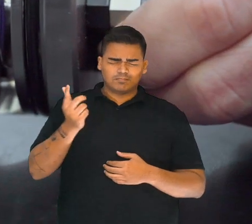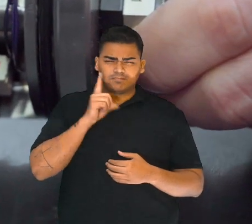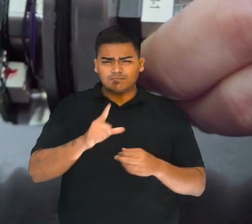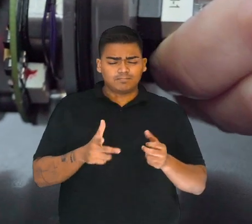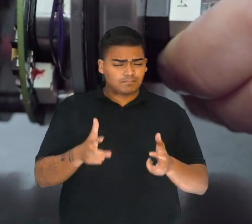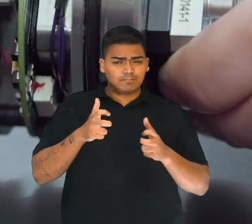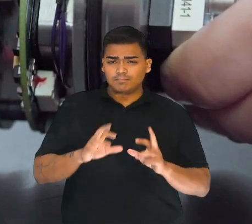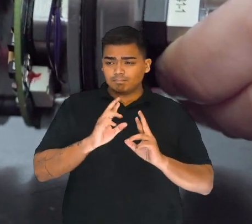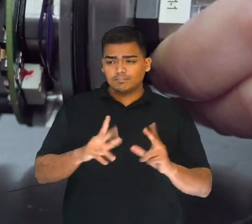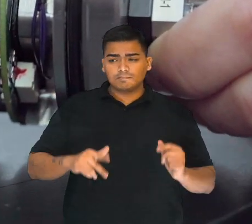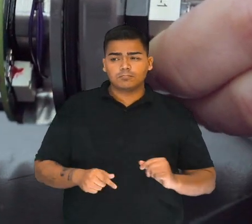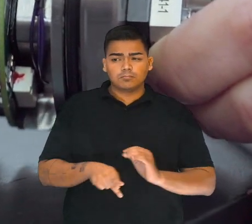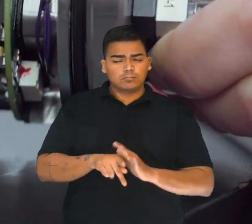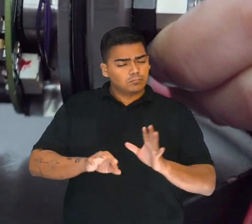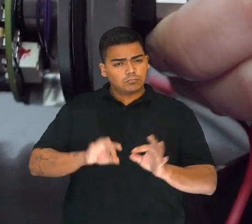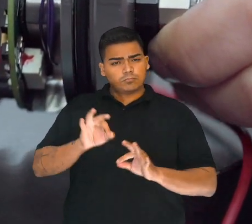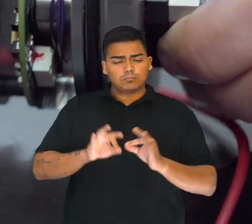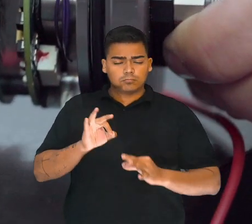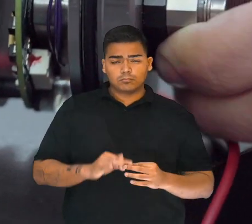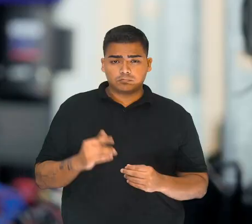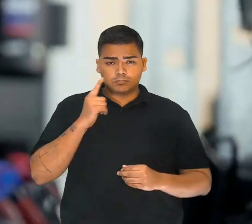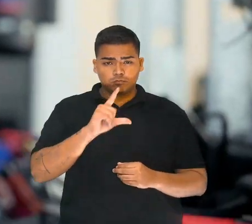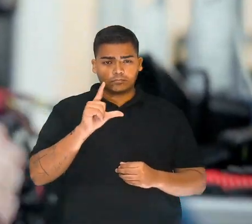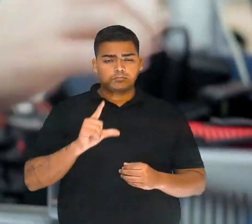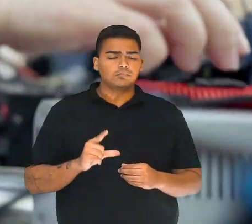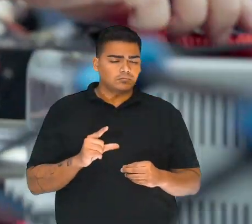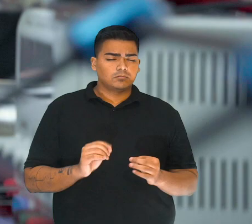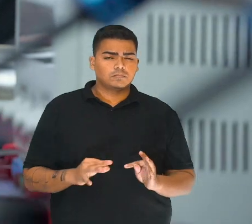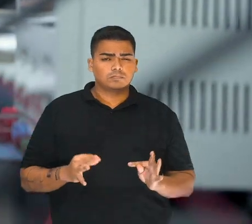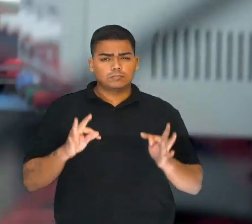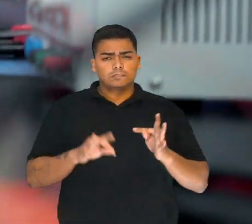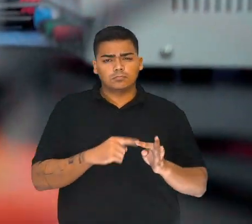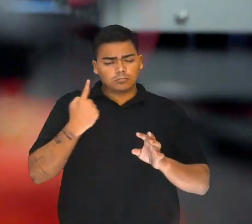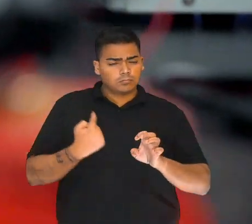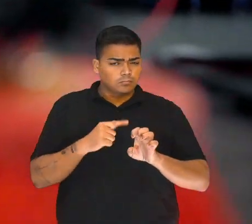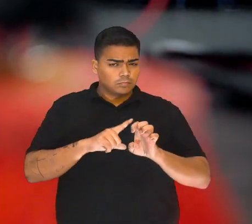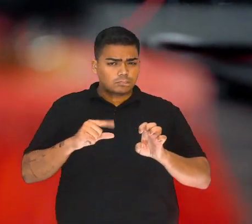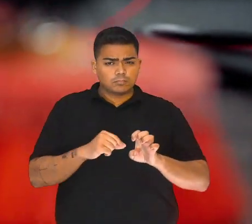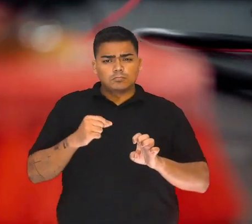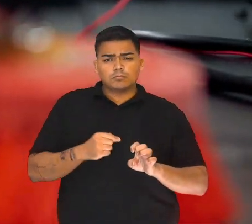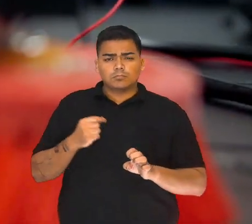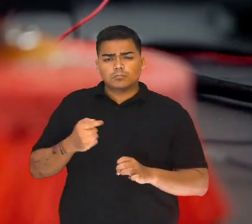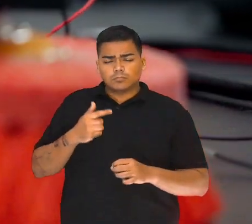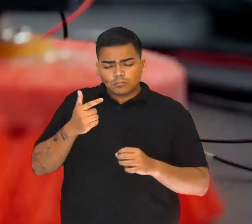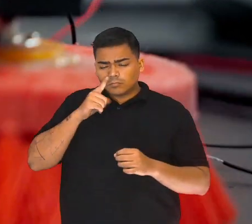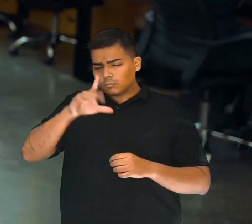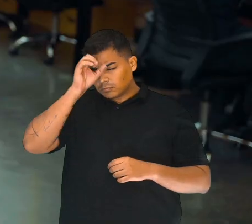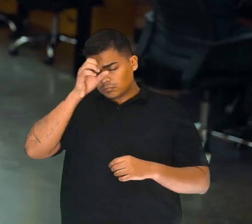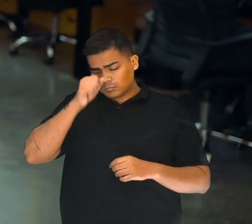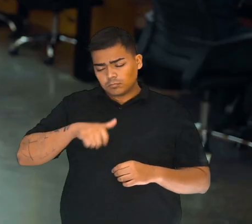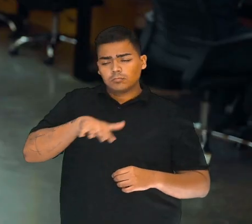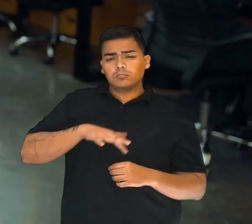o diferencial que seria a mentoria e as conexões que o parque poderia proporcionar para a empresa. A gente achou que isso ia ajudar a gente, até porque a gente veio muito da